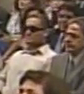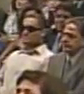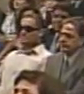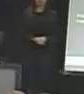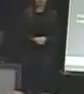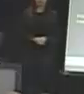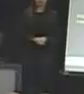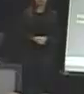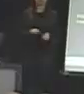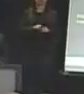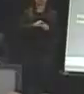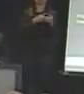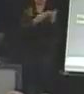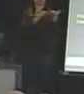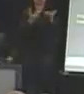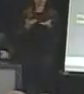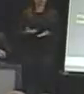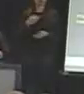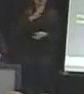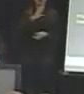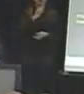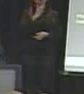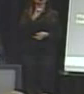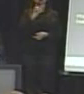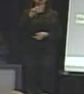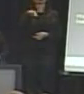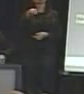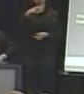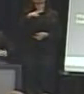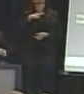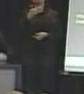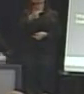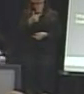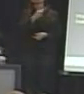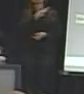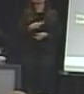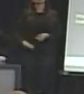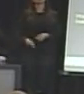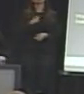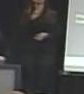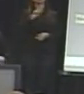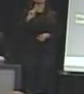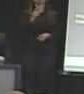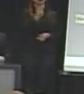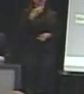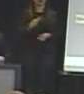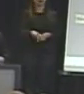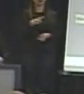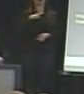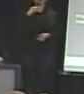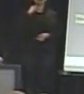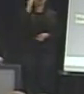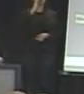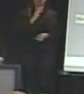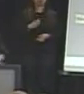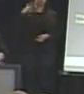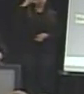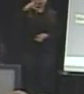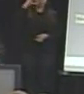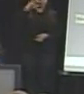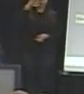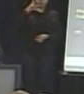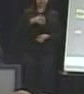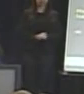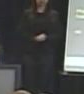Convidamos o senhor Robson Rocha, vice-presidente Gestão de Pessoas e Desenvolvimento Sustentável do Banco do Brasil, para fazer o